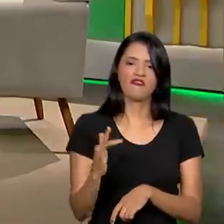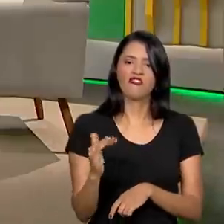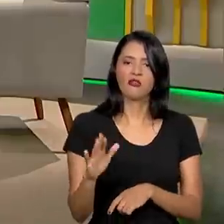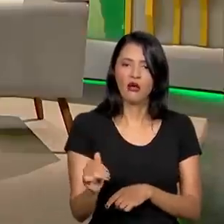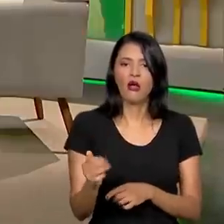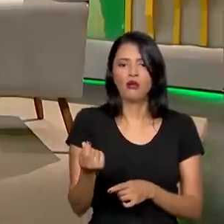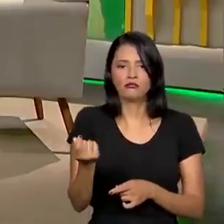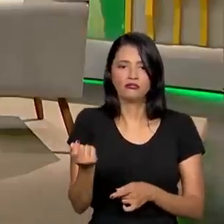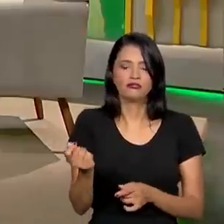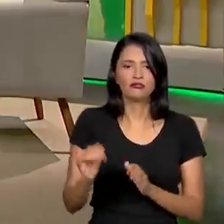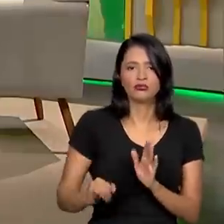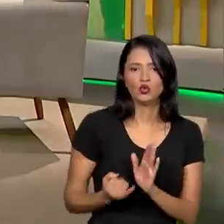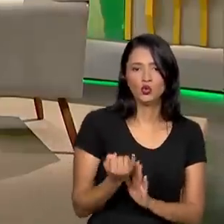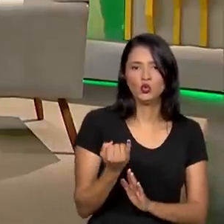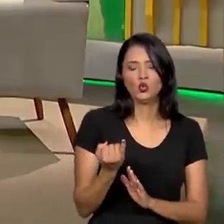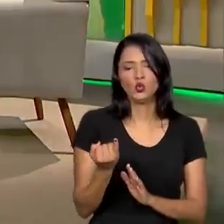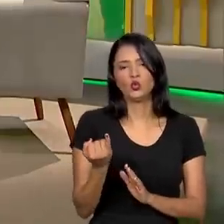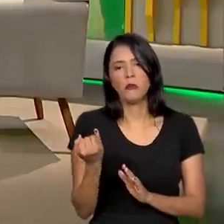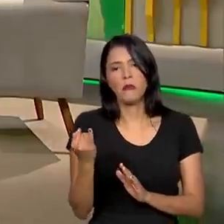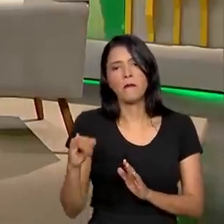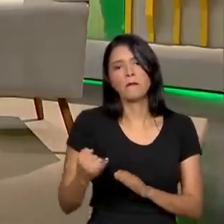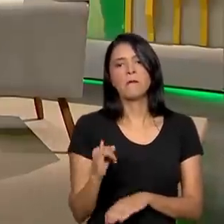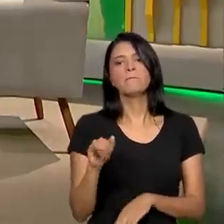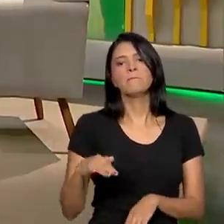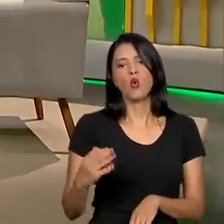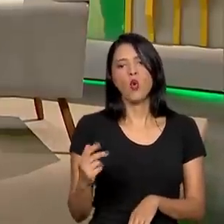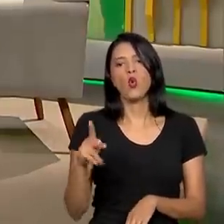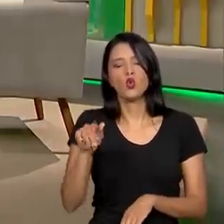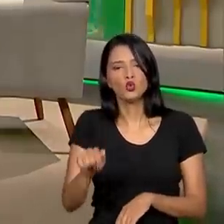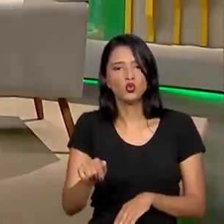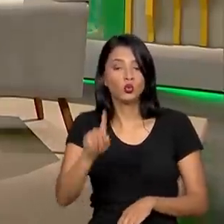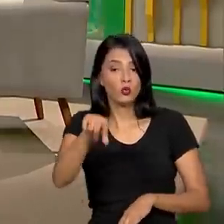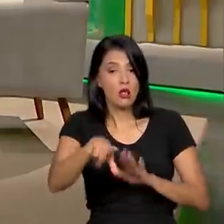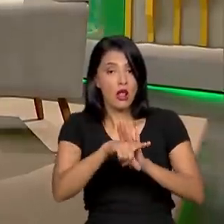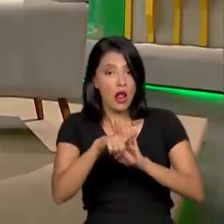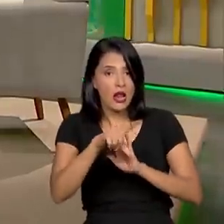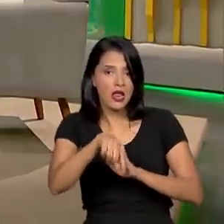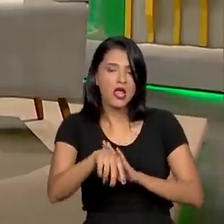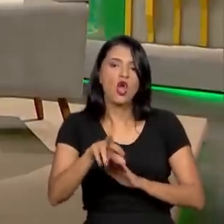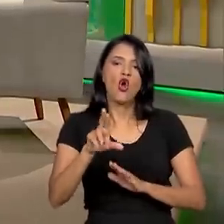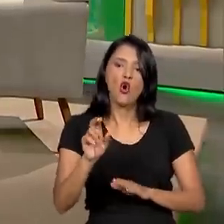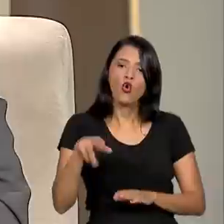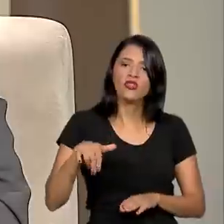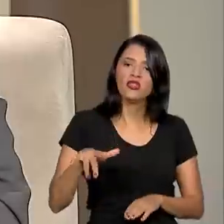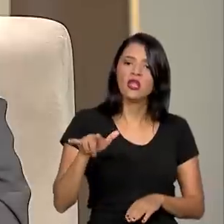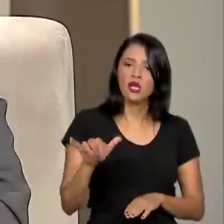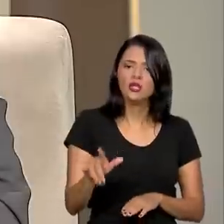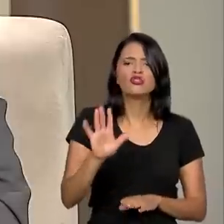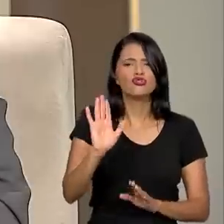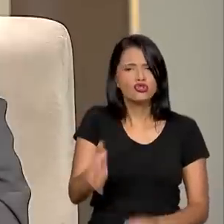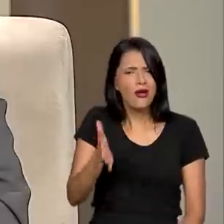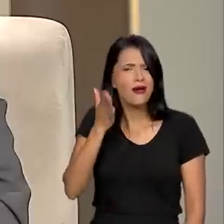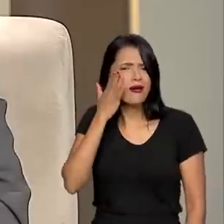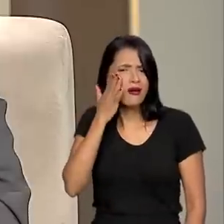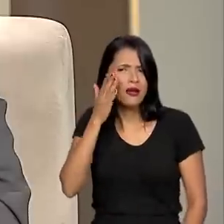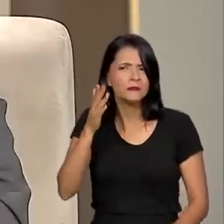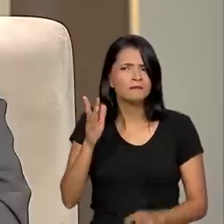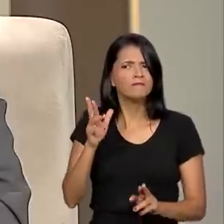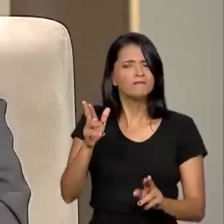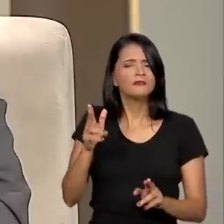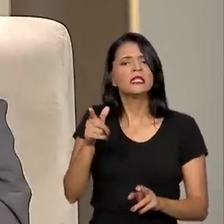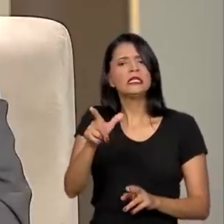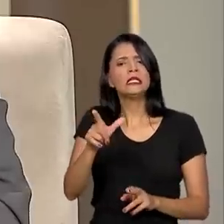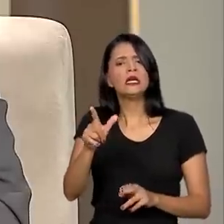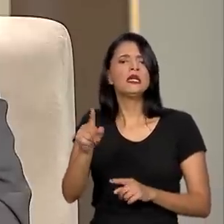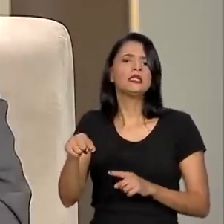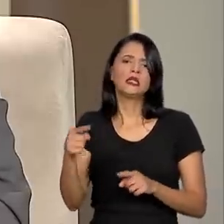também de incentivar. a lei prevista, a lei Rouanet já sonhava com isso, já existe uma previsão, inclusive,